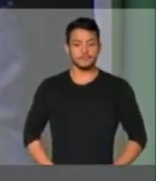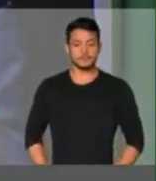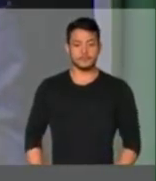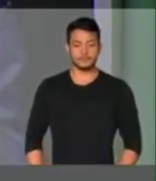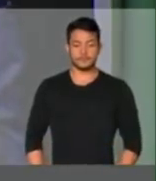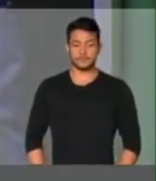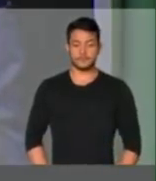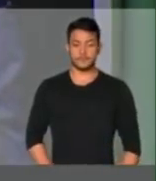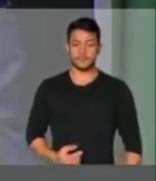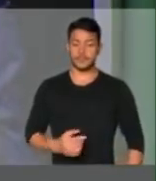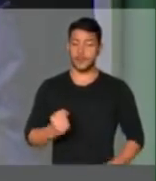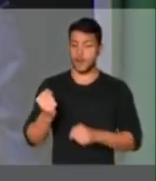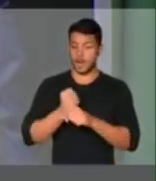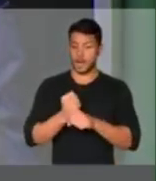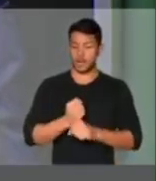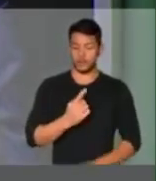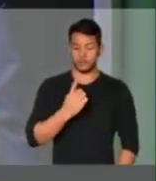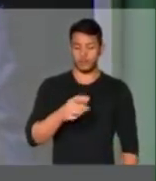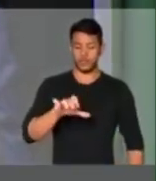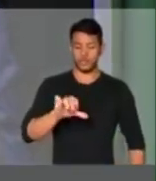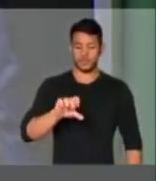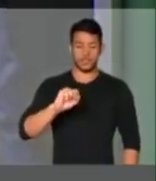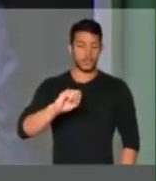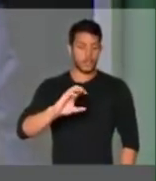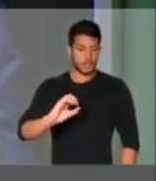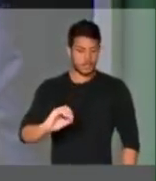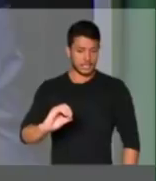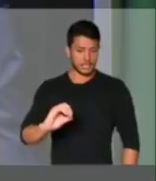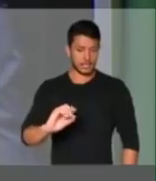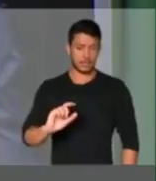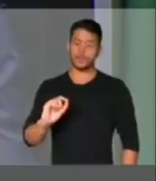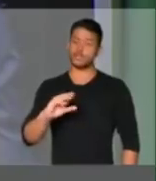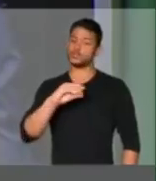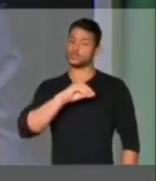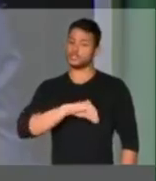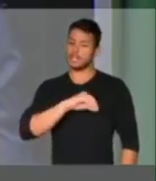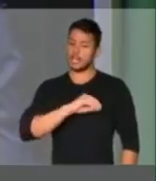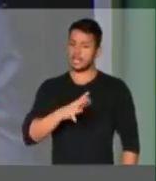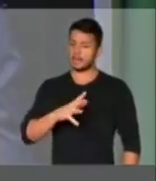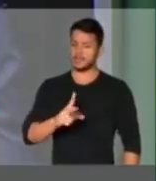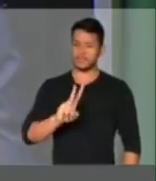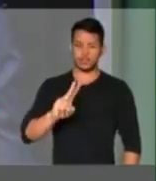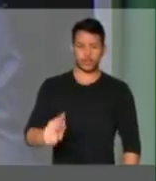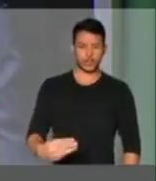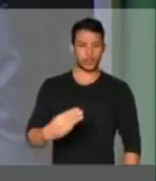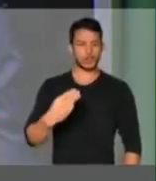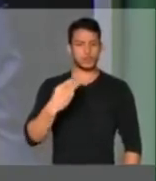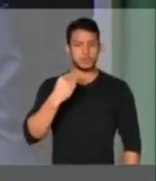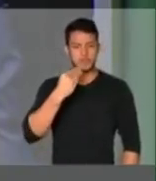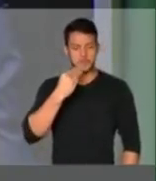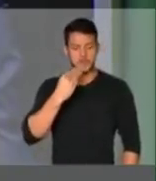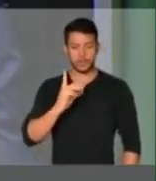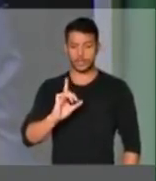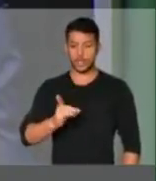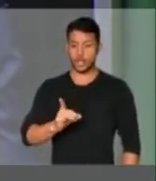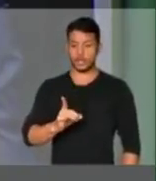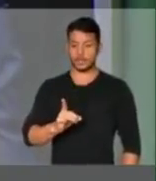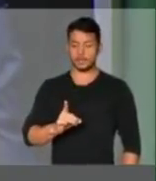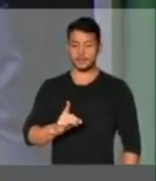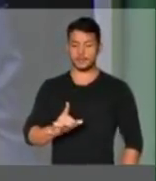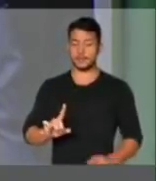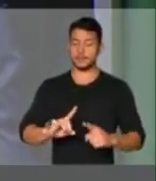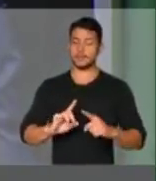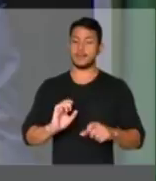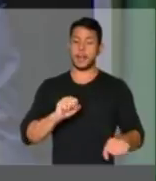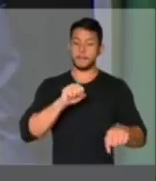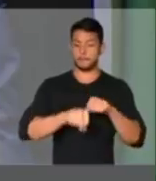que em 1980 a renda per capita do brasileiro era de US$ 2 mil. E a taxa de homicídios era de 11,7 a cada